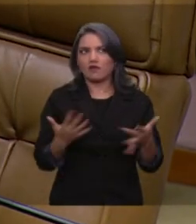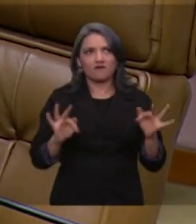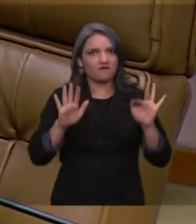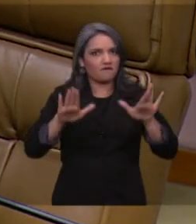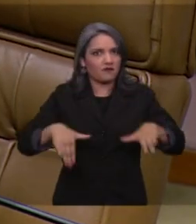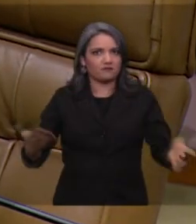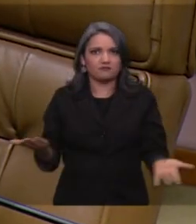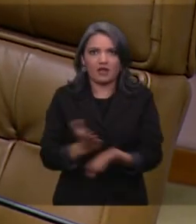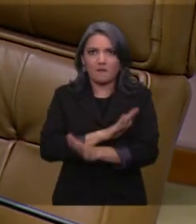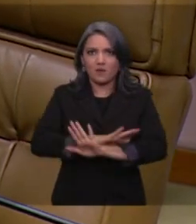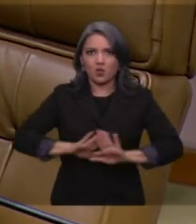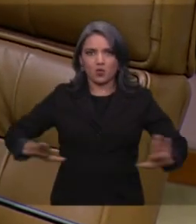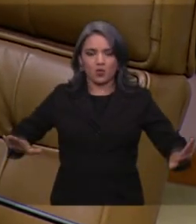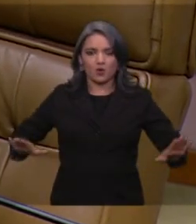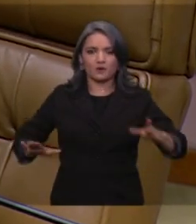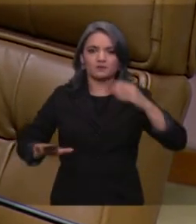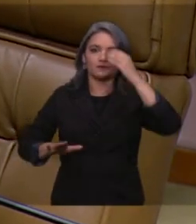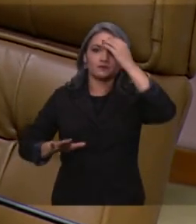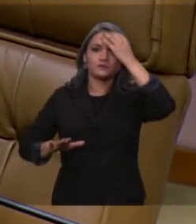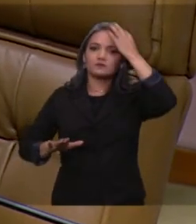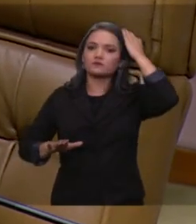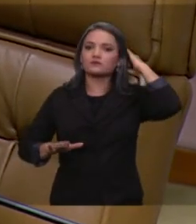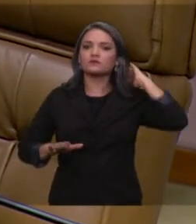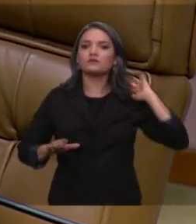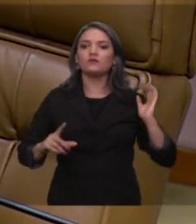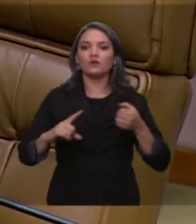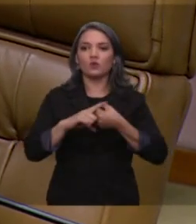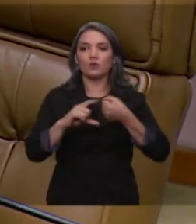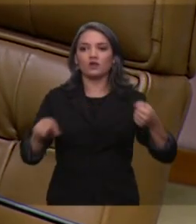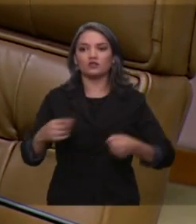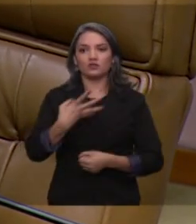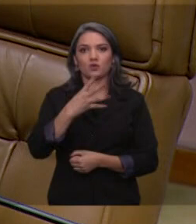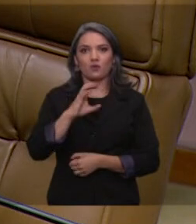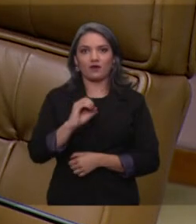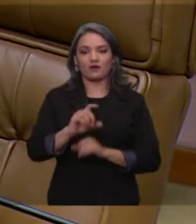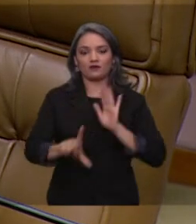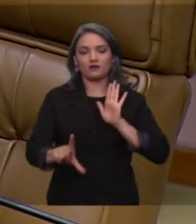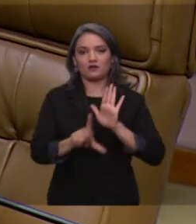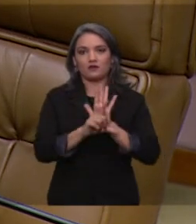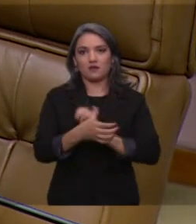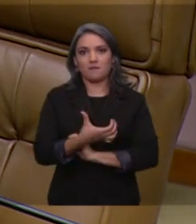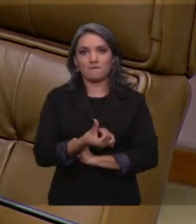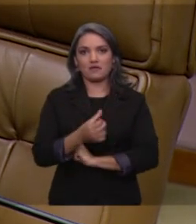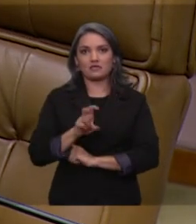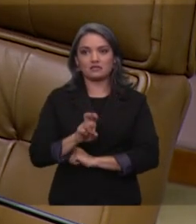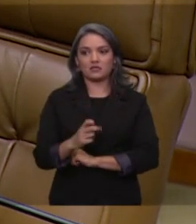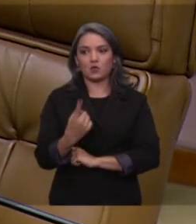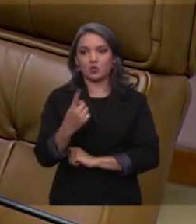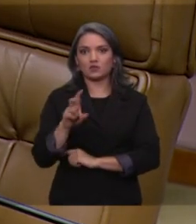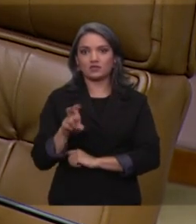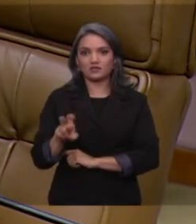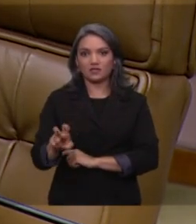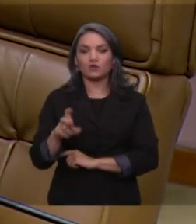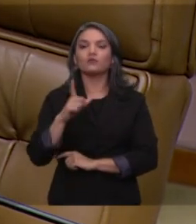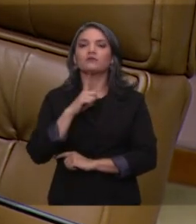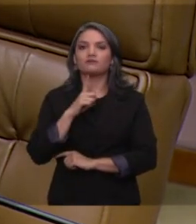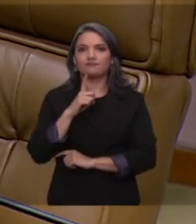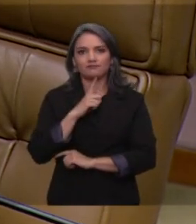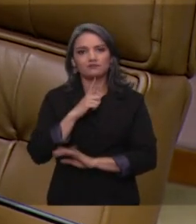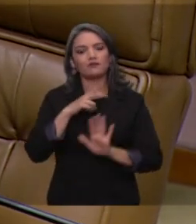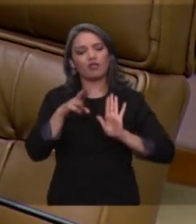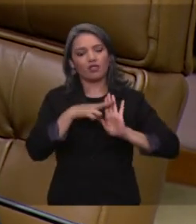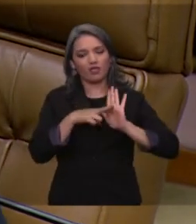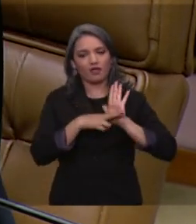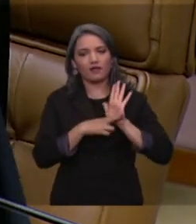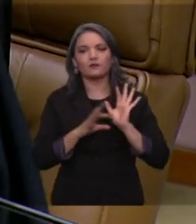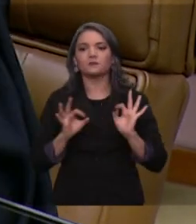ao casamento. O artigo 40 da Lei 6515 regulamenta bem essa